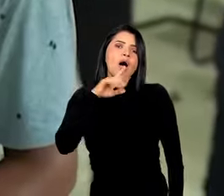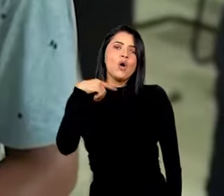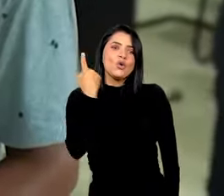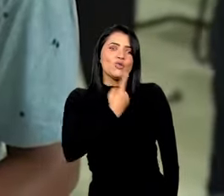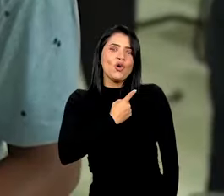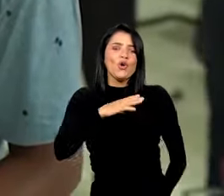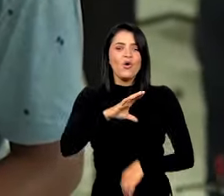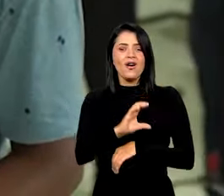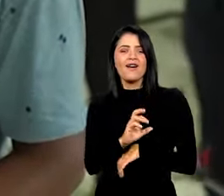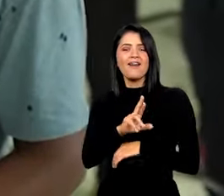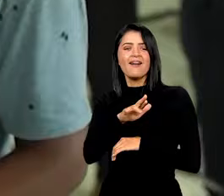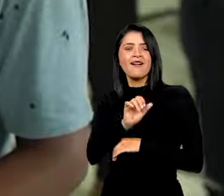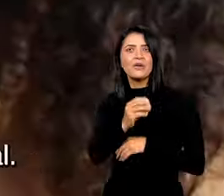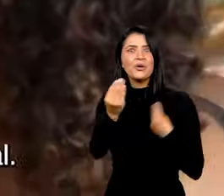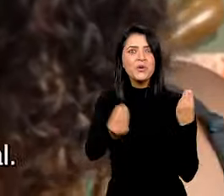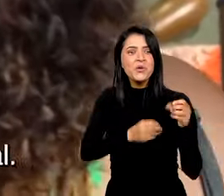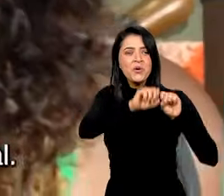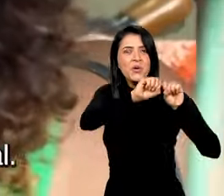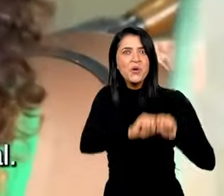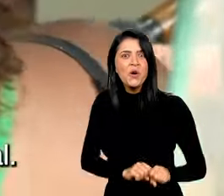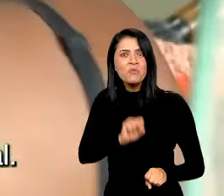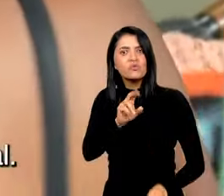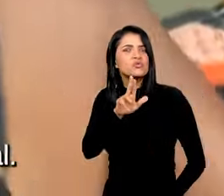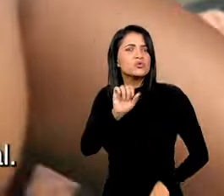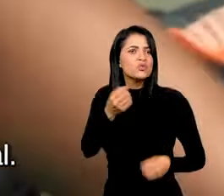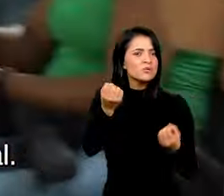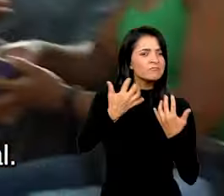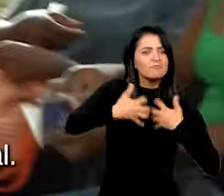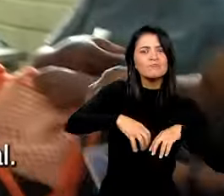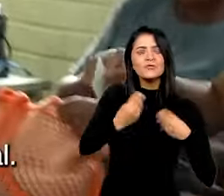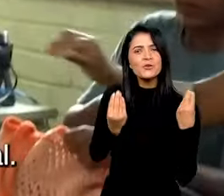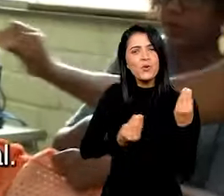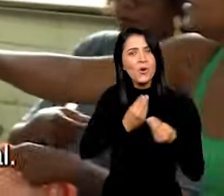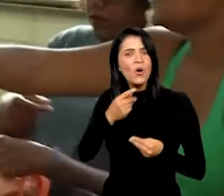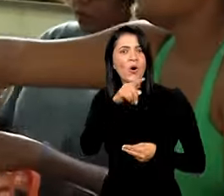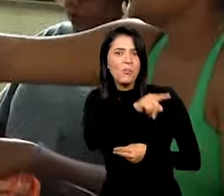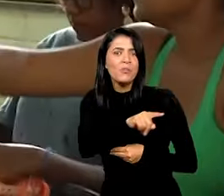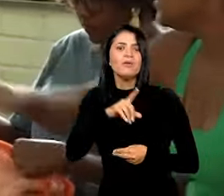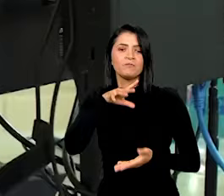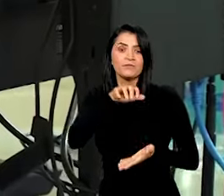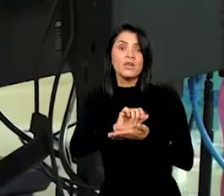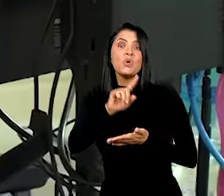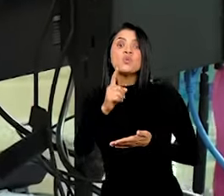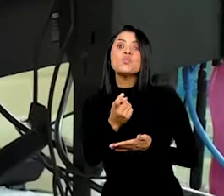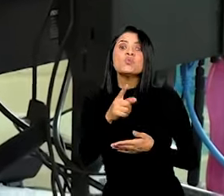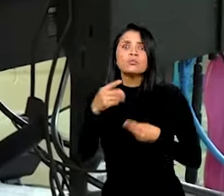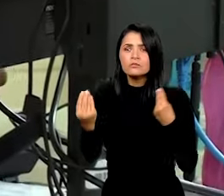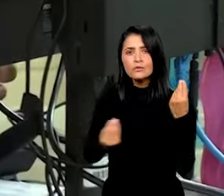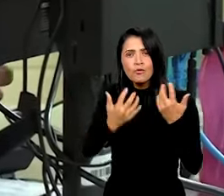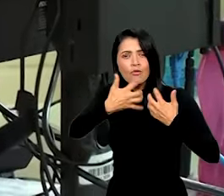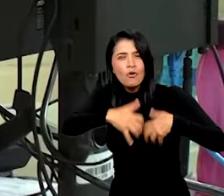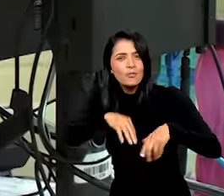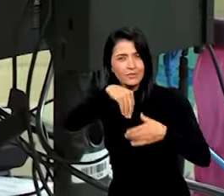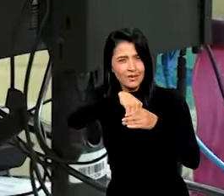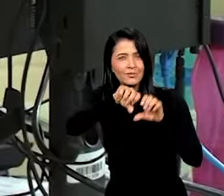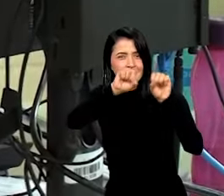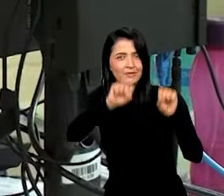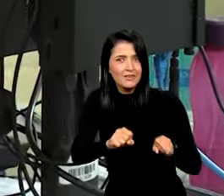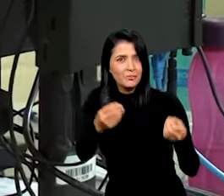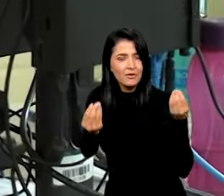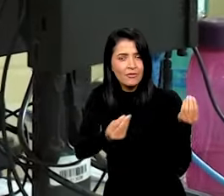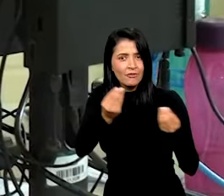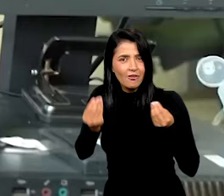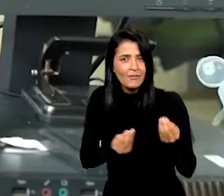conheçam o nosso CRAS, como funciona o Sistema Único de Assistência Social, como funciona o Cadastro Único dentro